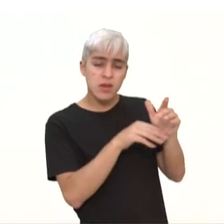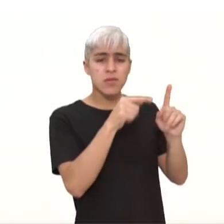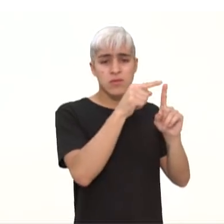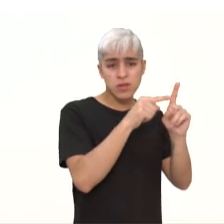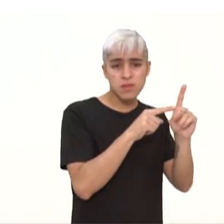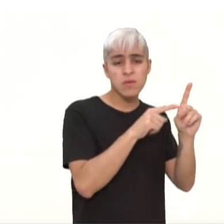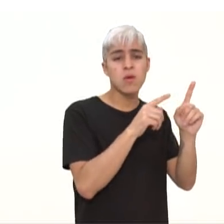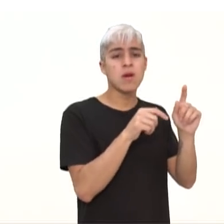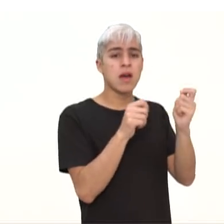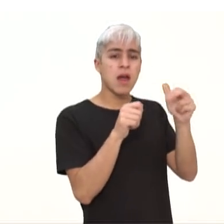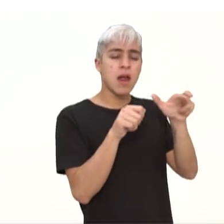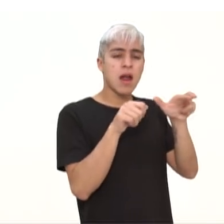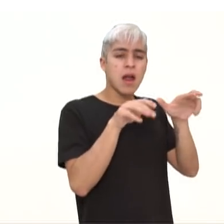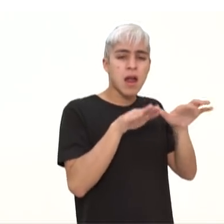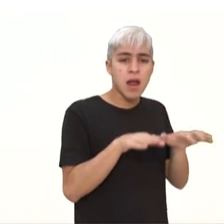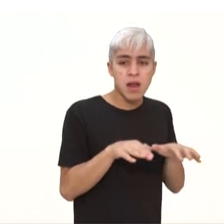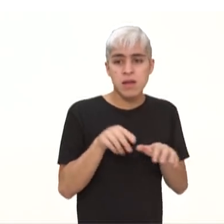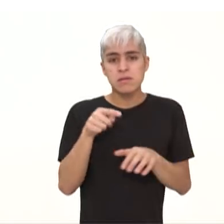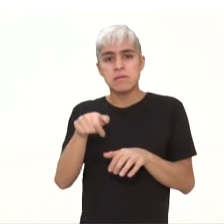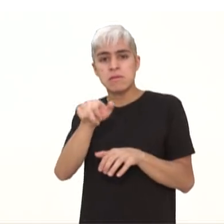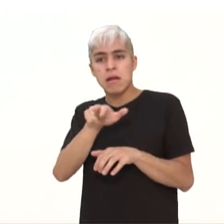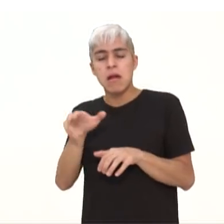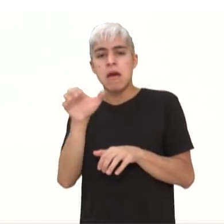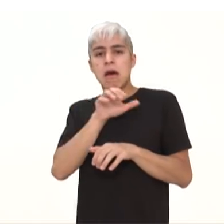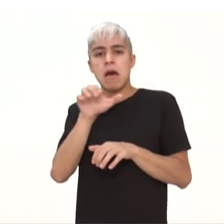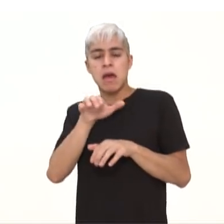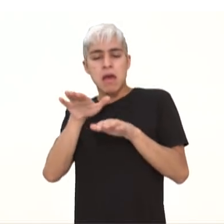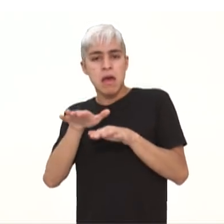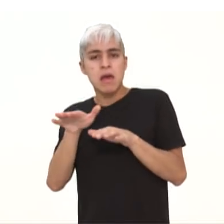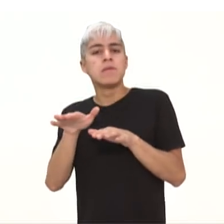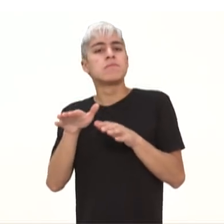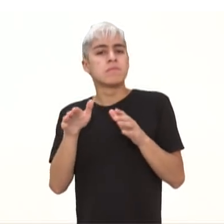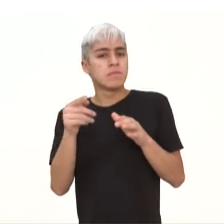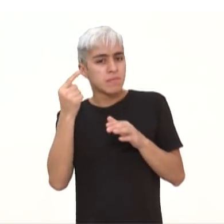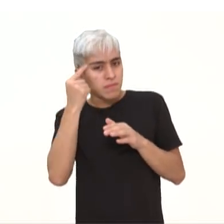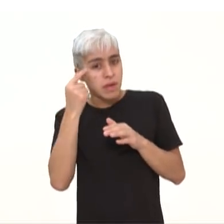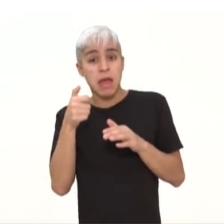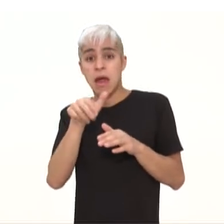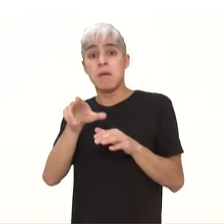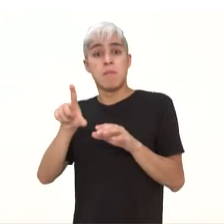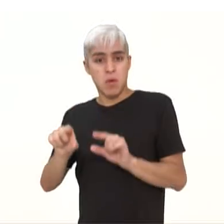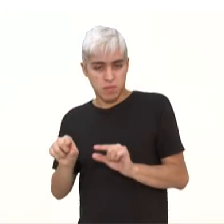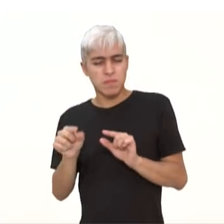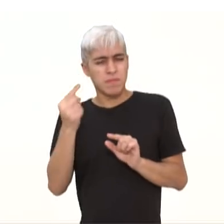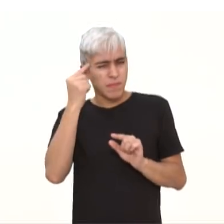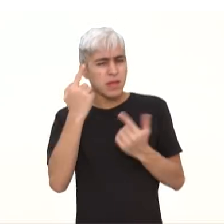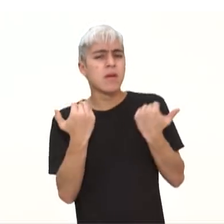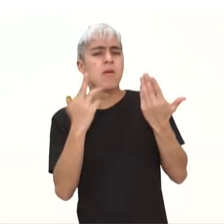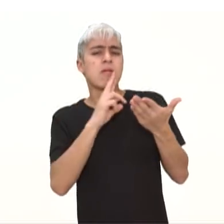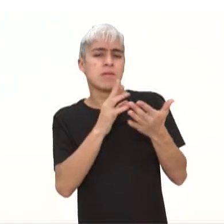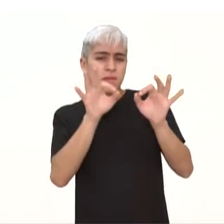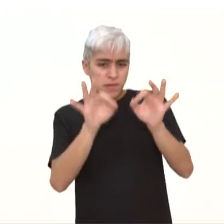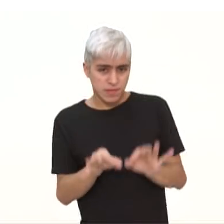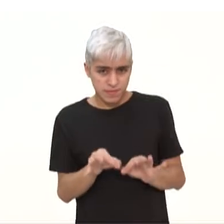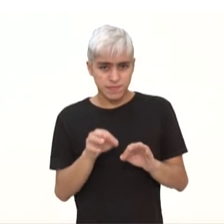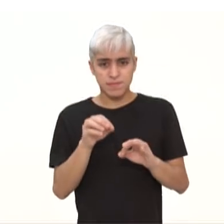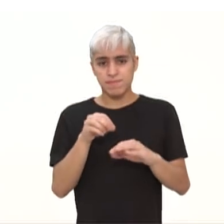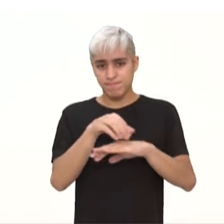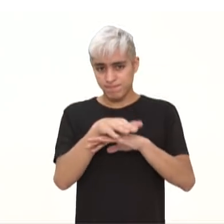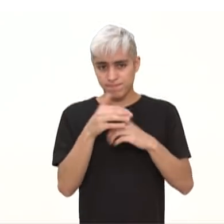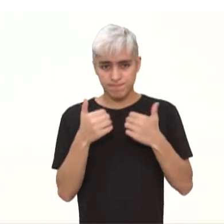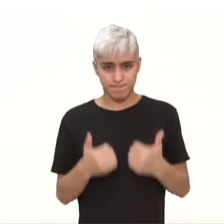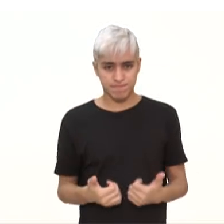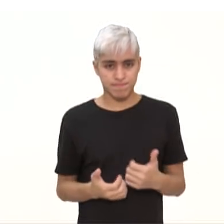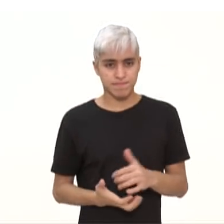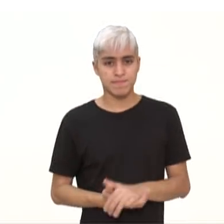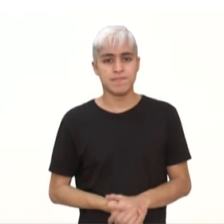aeróbicos quanto anaeróbicos. Vocês vão ter alguns minutinhos para pensar numa resposta com as palavras de vocês e daqui a pouquinho eu volto com umas considerações finais.